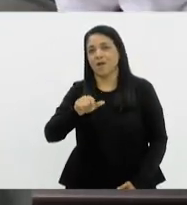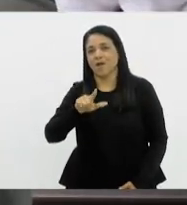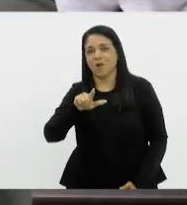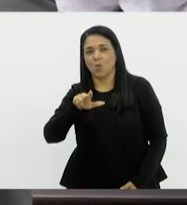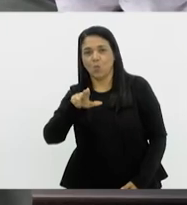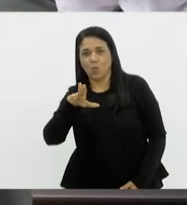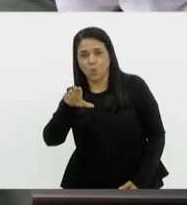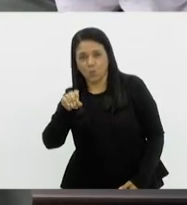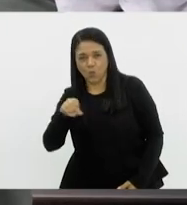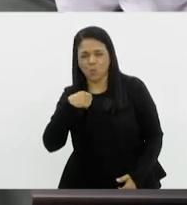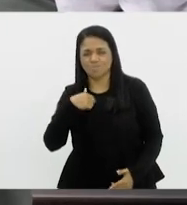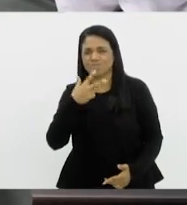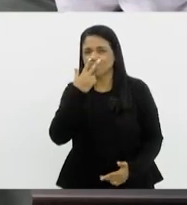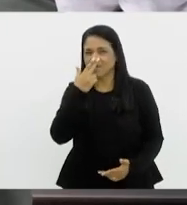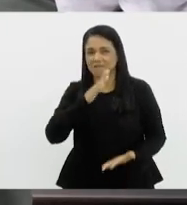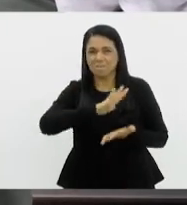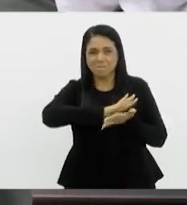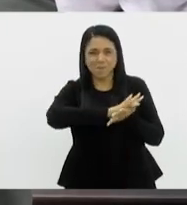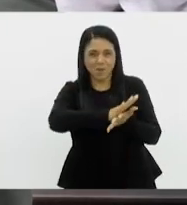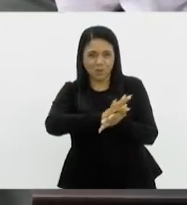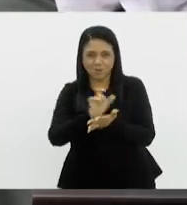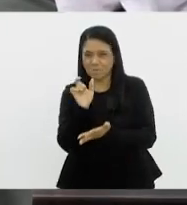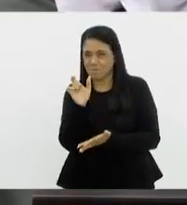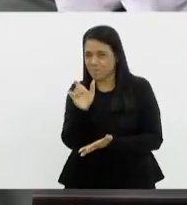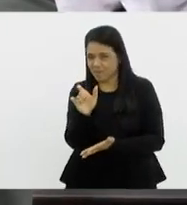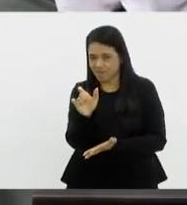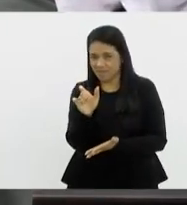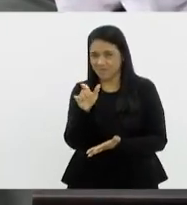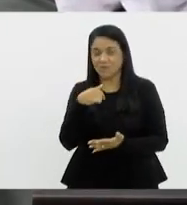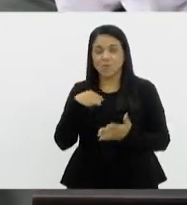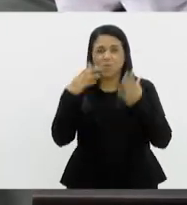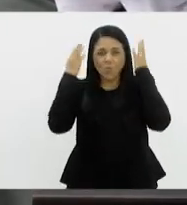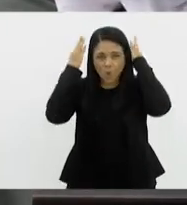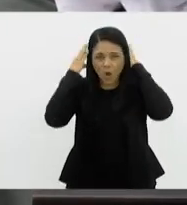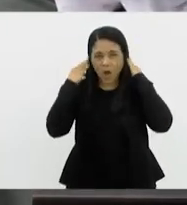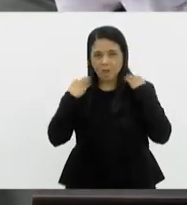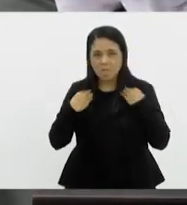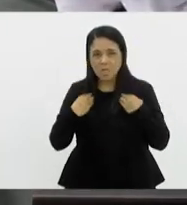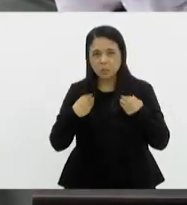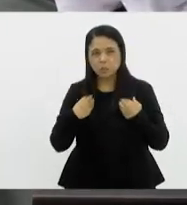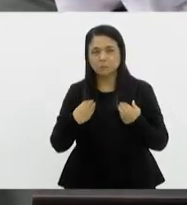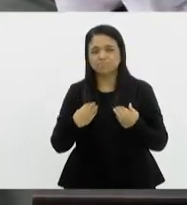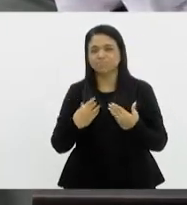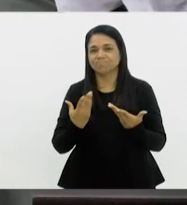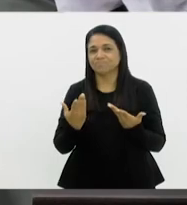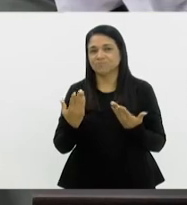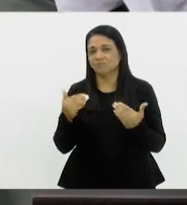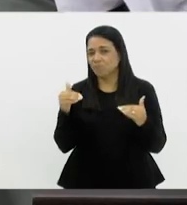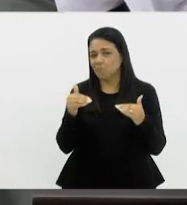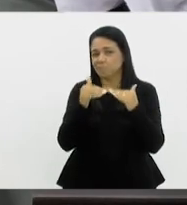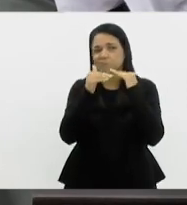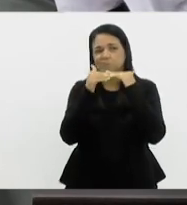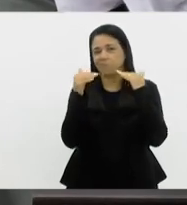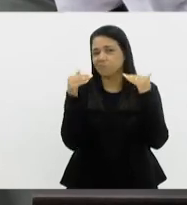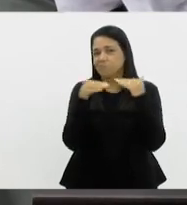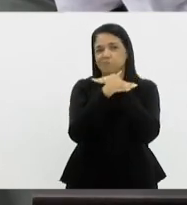Depreciativo, preconceituoso. Quer dizer, um cabelo que não esteja dentro do padrão é maluco.